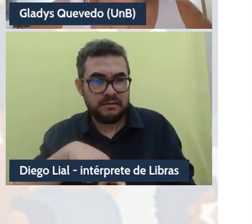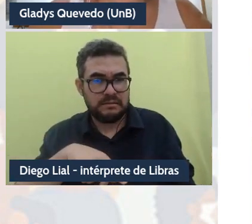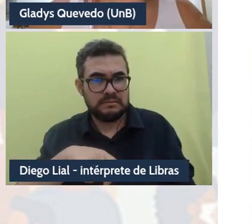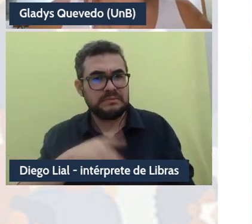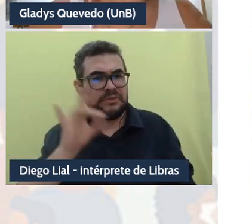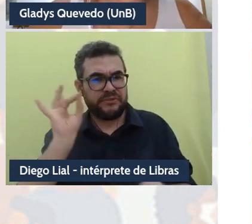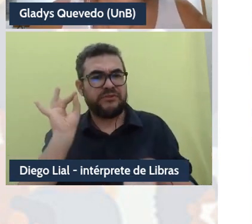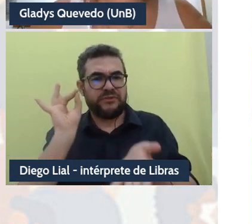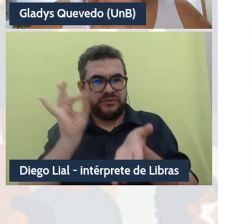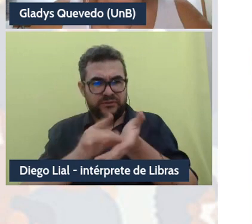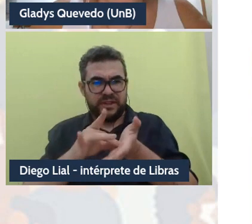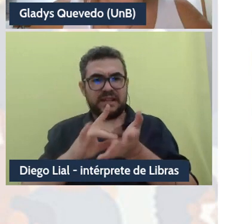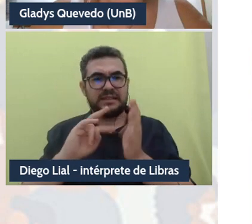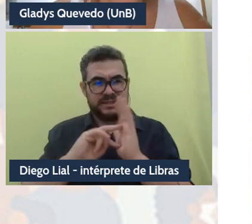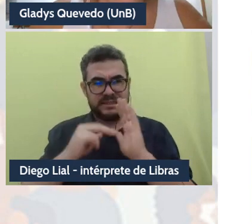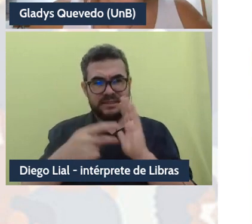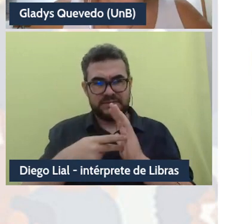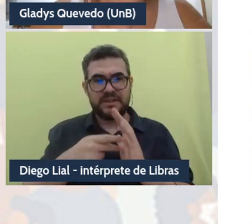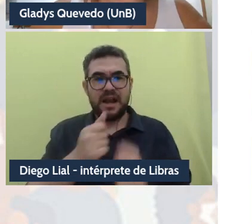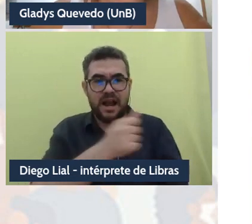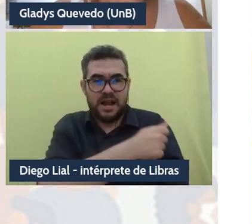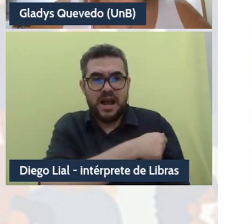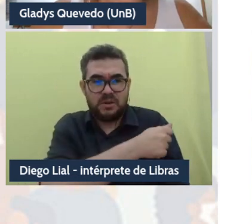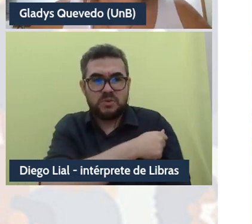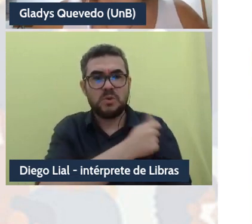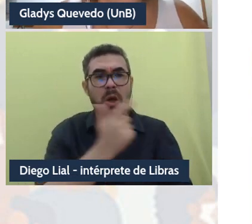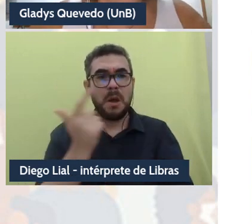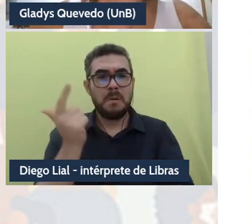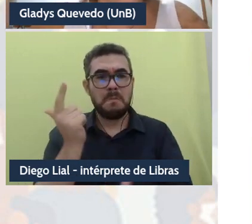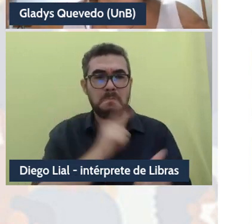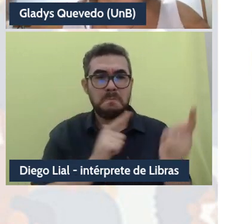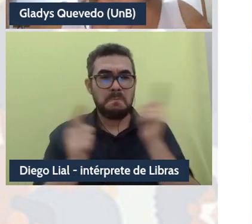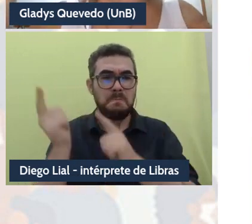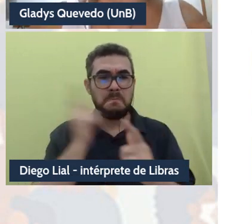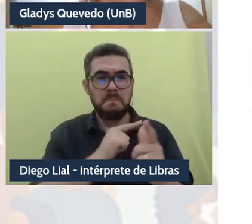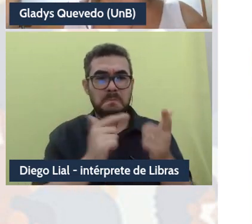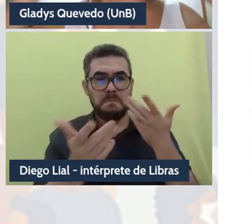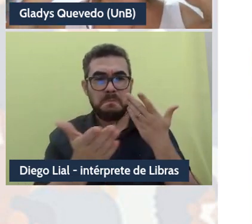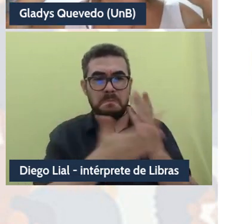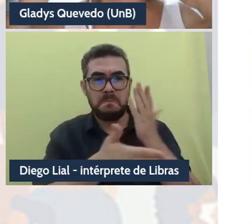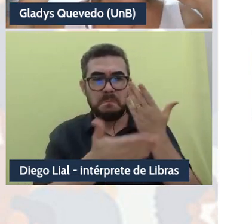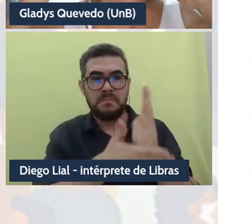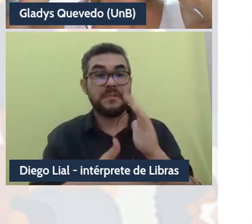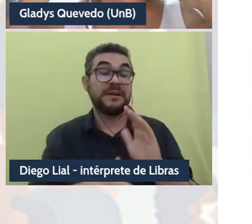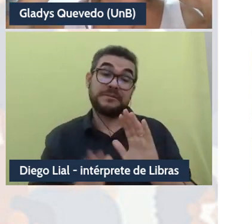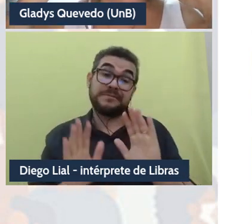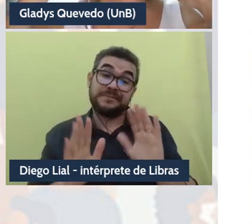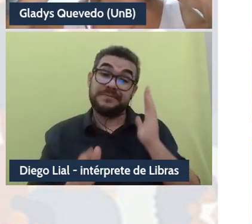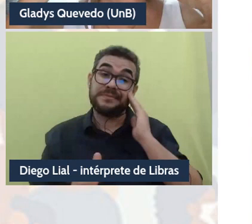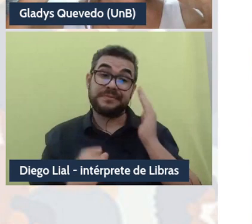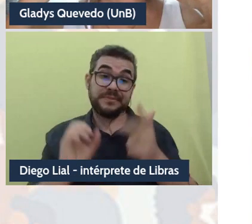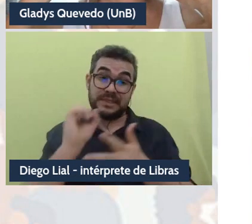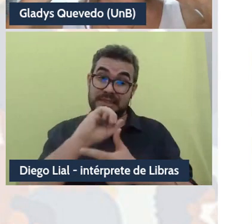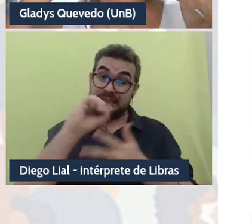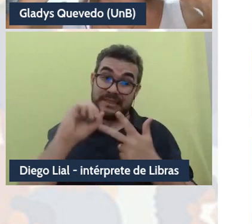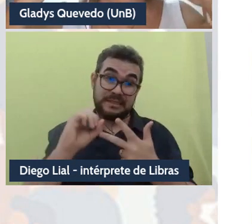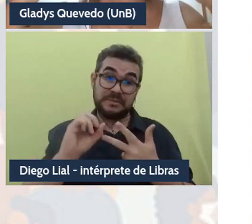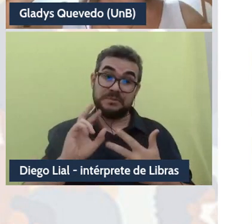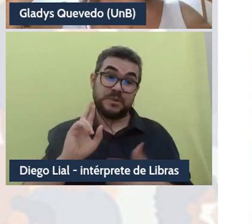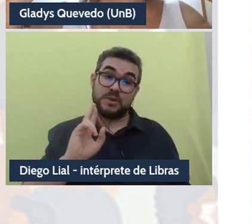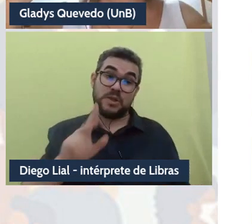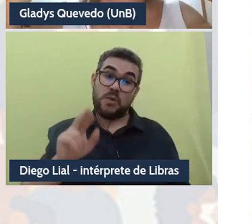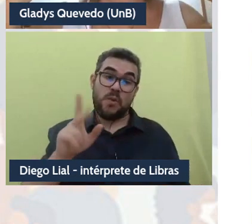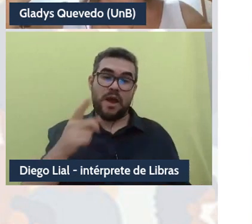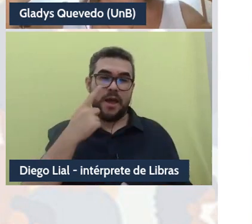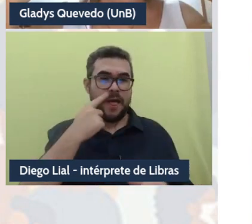no Enem, apesar do Enem não, né, não ser um exame de aprovação, ele é um exame de classificação, né?